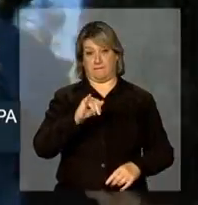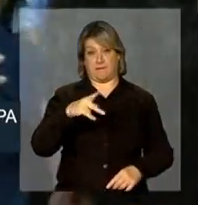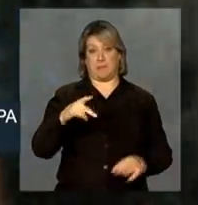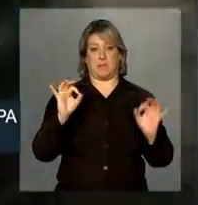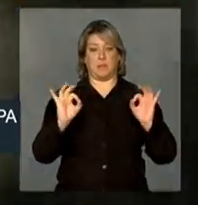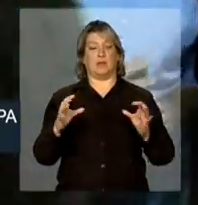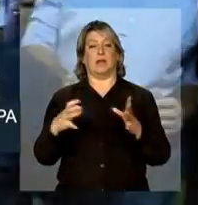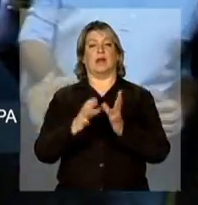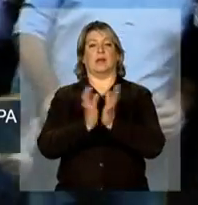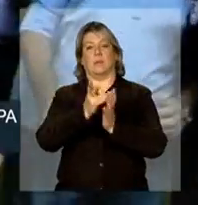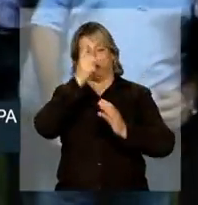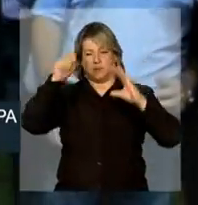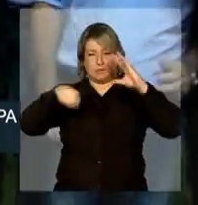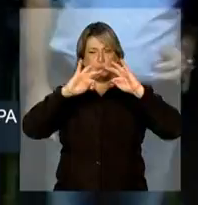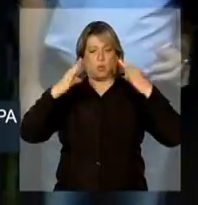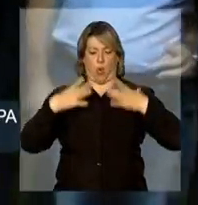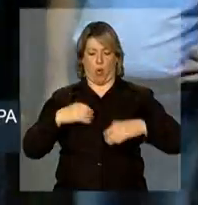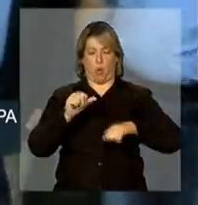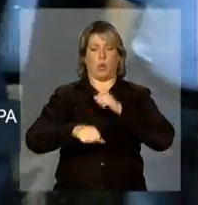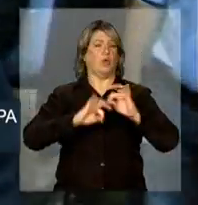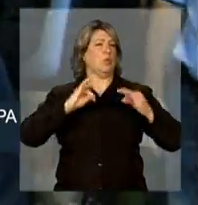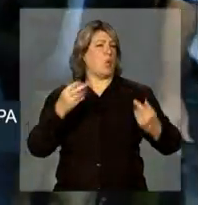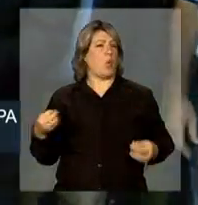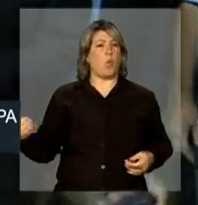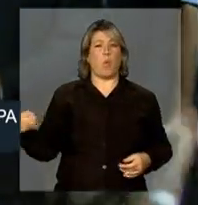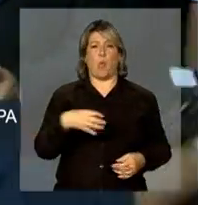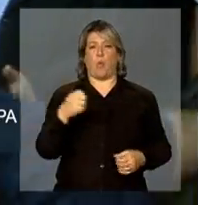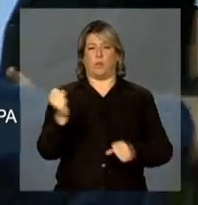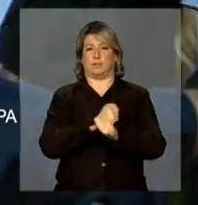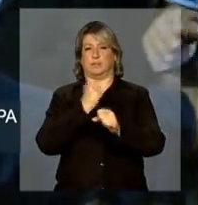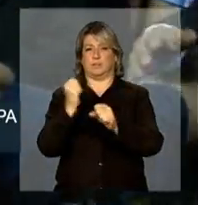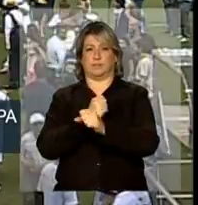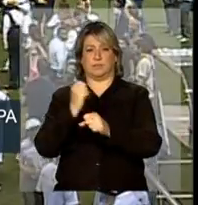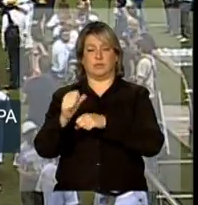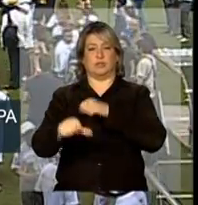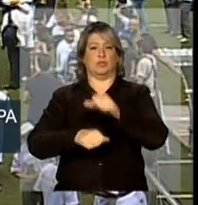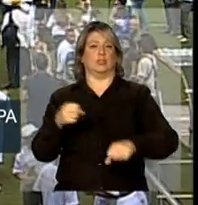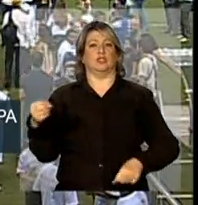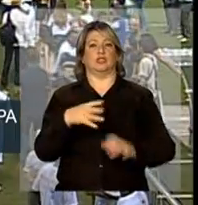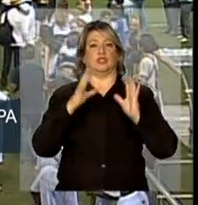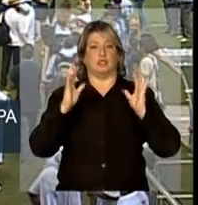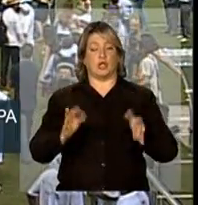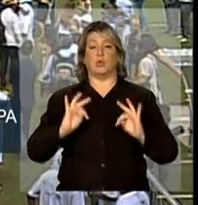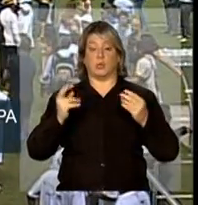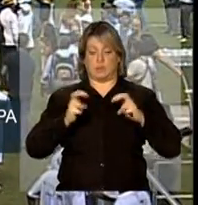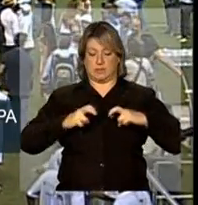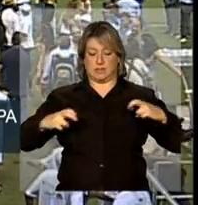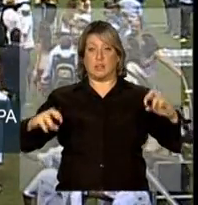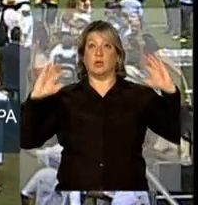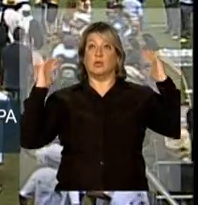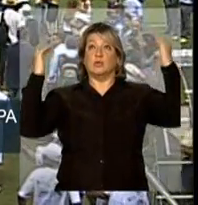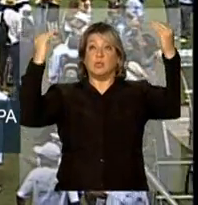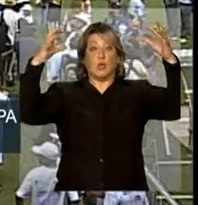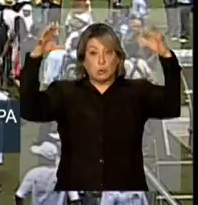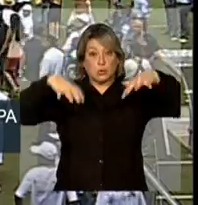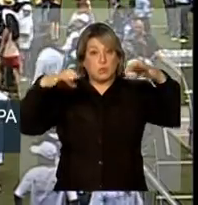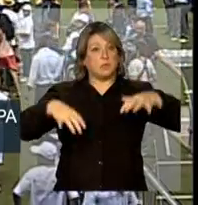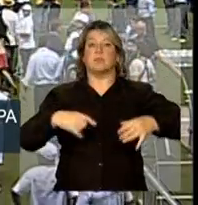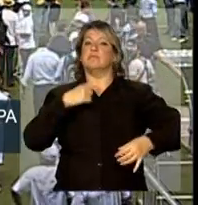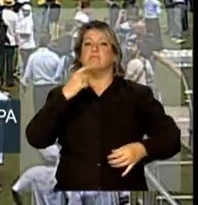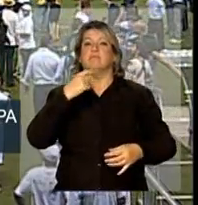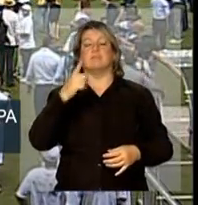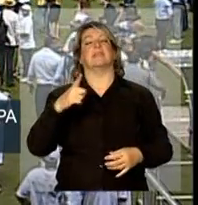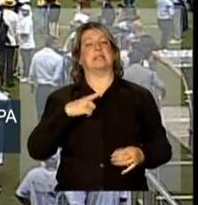zona mista, vestiários totalmente renovados, todos os assentos cobertos, uma praça, quer